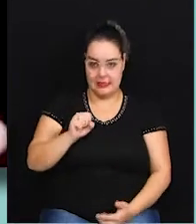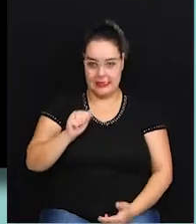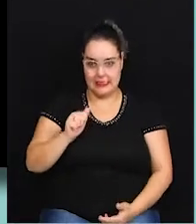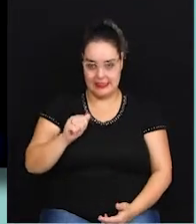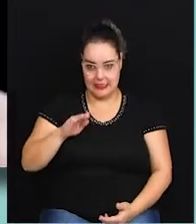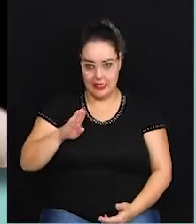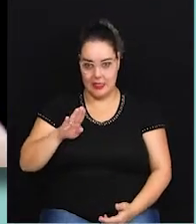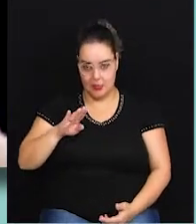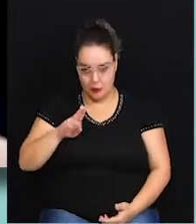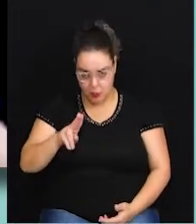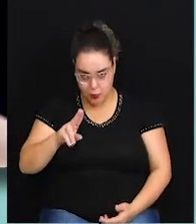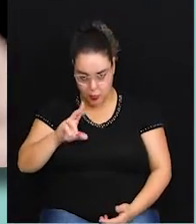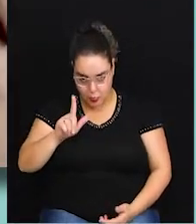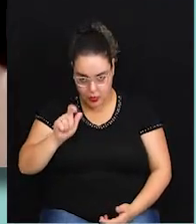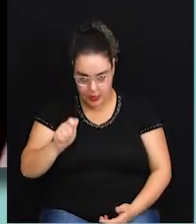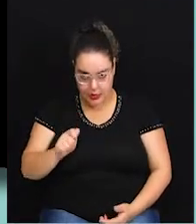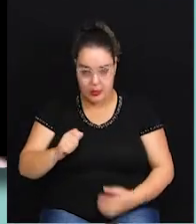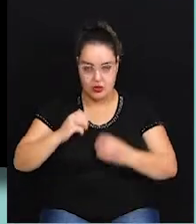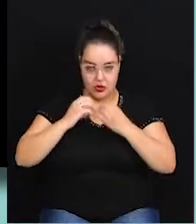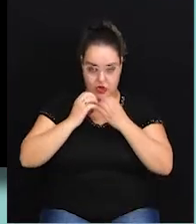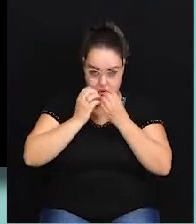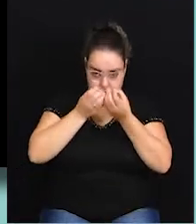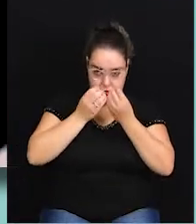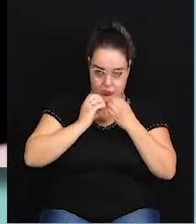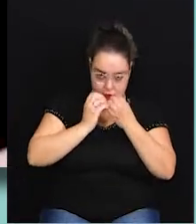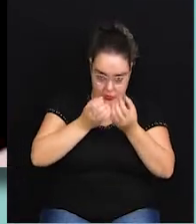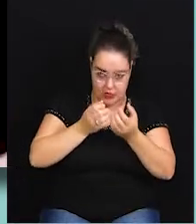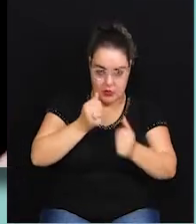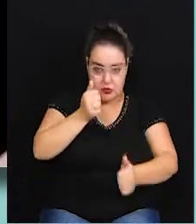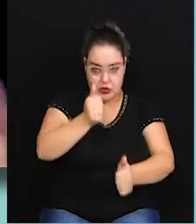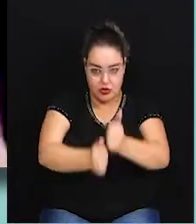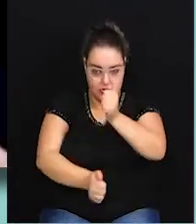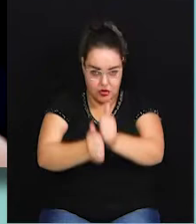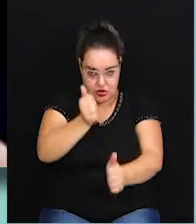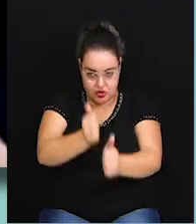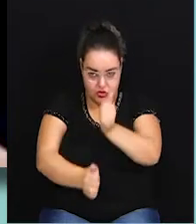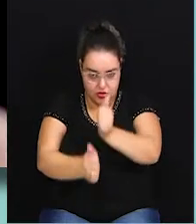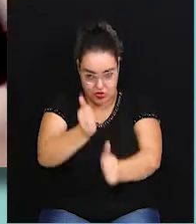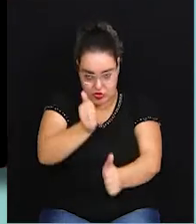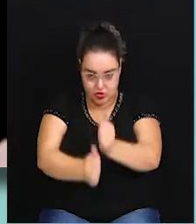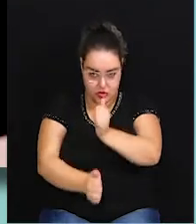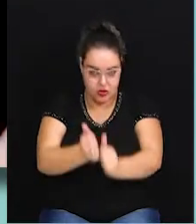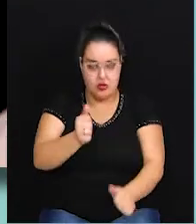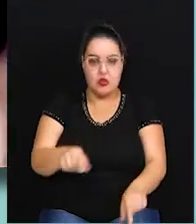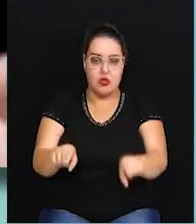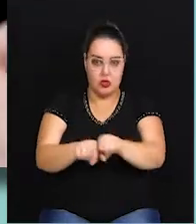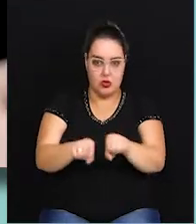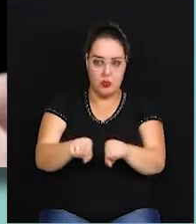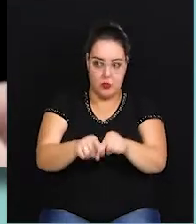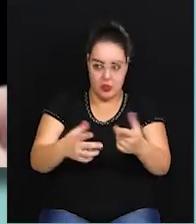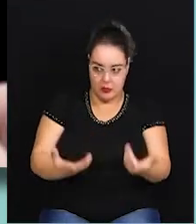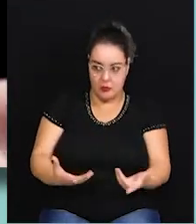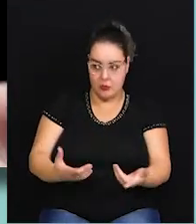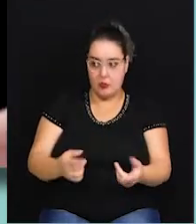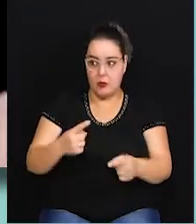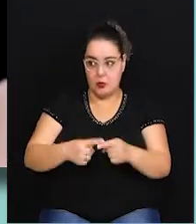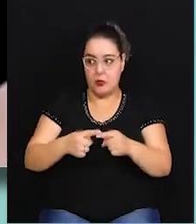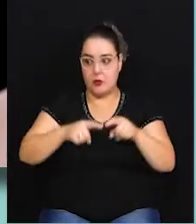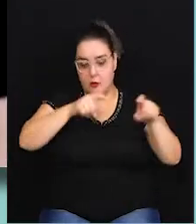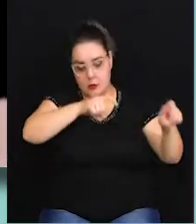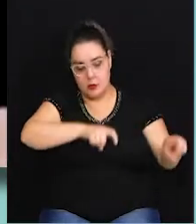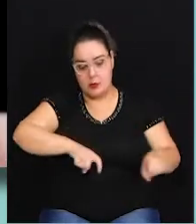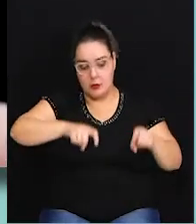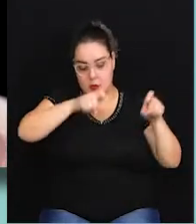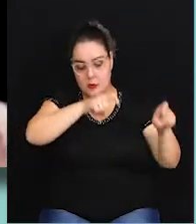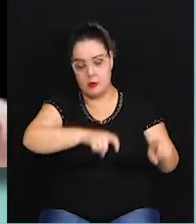milho e as cascas do arroz, que também são bastante abundantes aqui na nossa região, já que a agricultura familiar é muito presente. Só que a